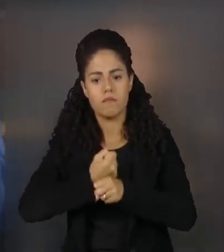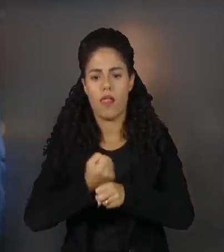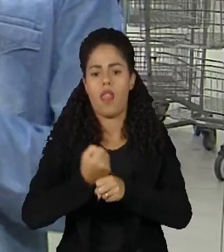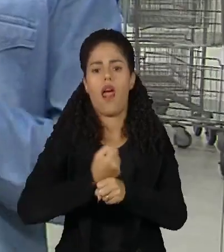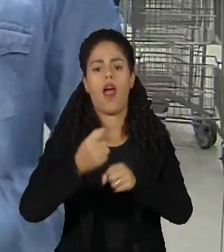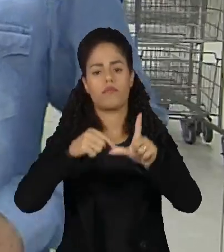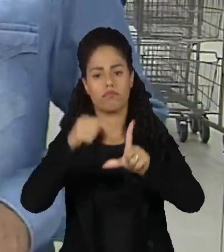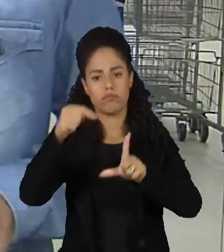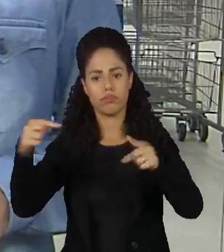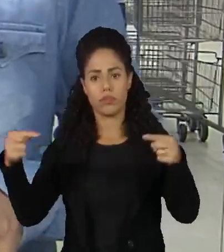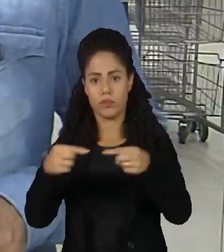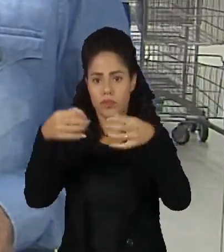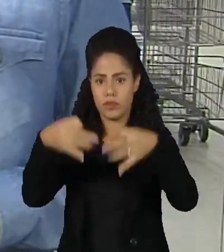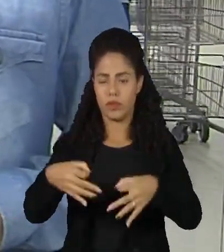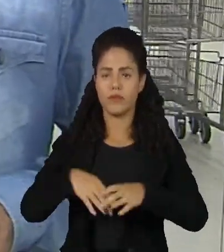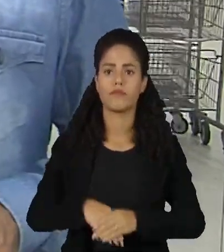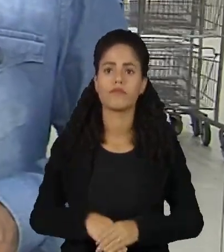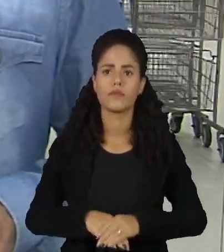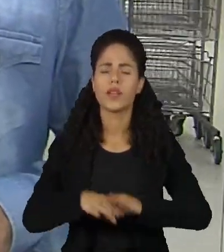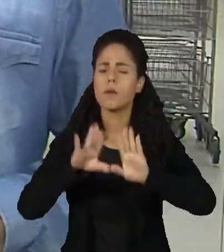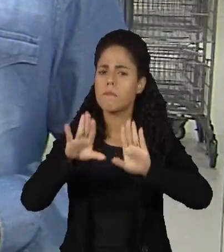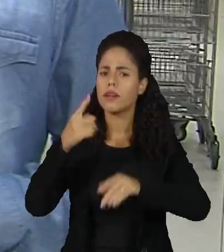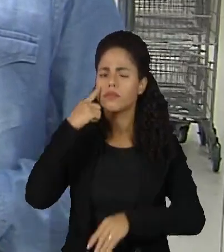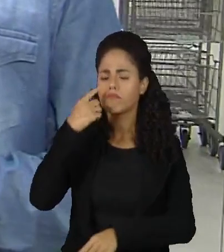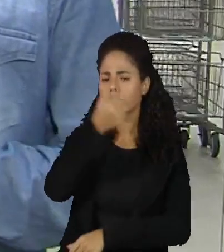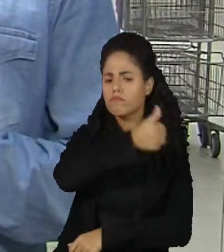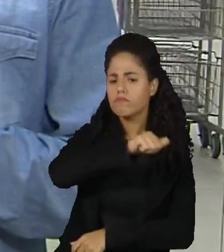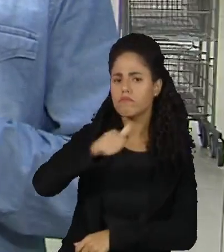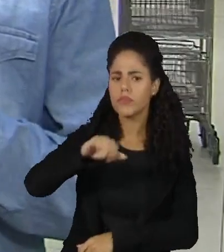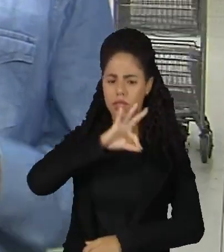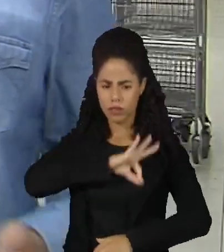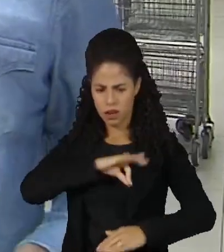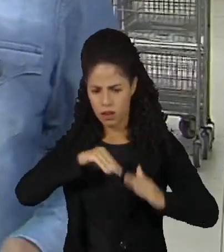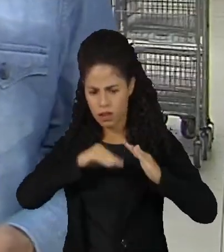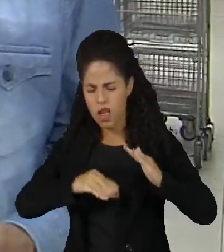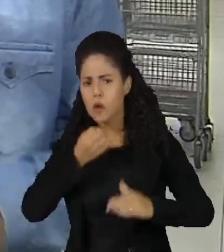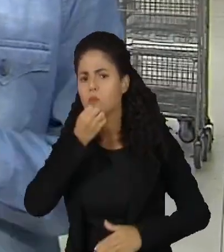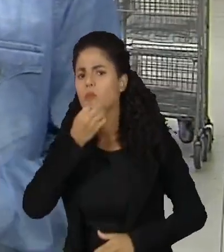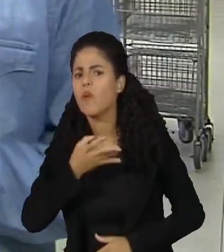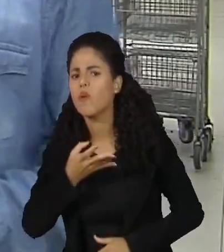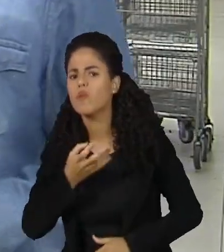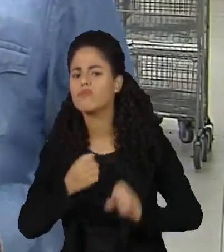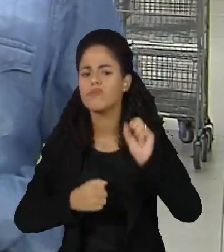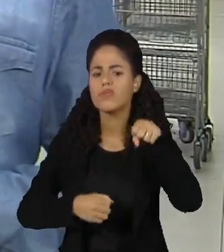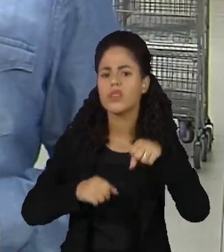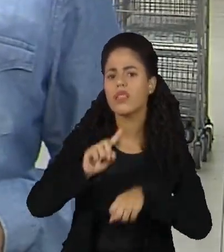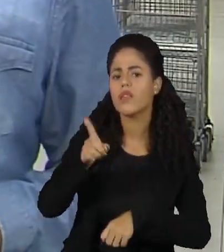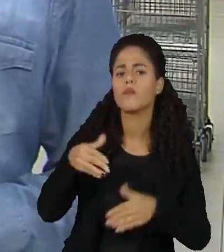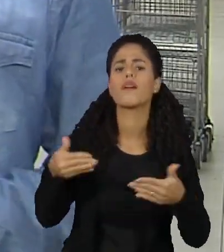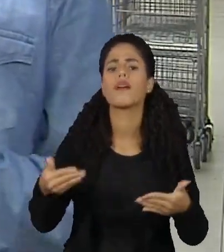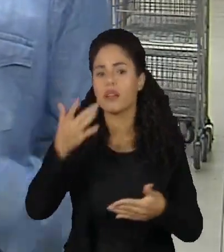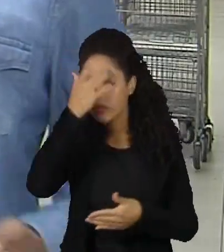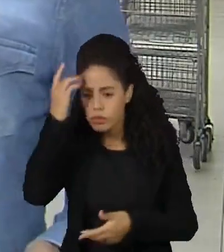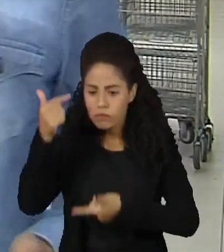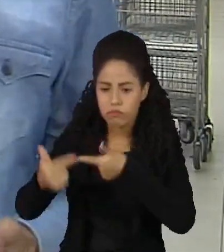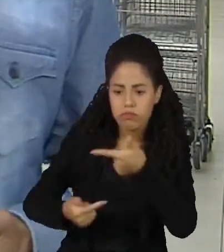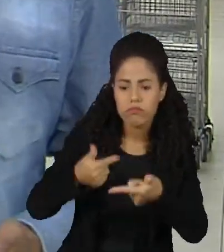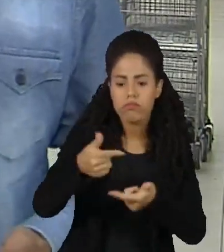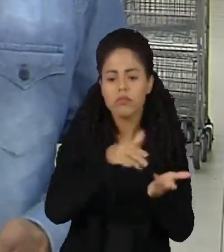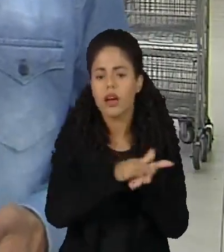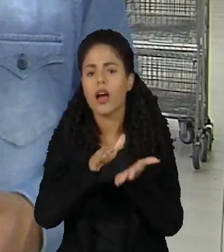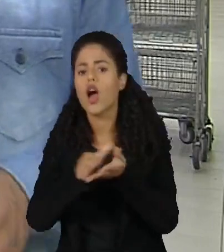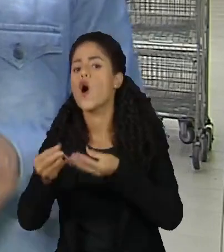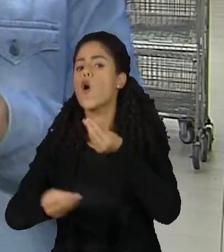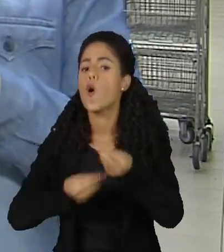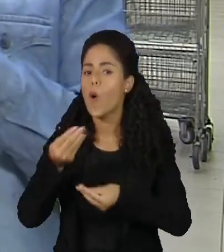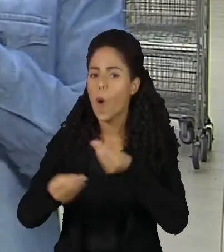inflação. Um dos indicadores usados para avaliar se o salário mínimo é suficiente ou não é o poder de compra dos trabalhadores. E para o